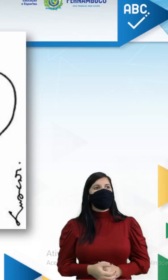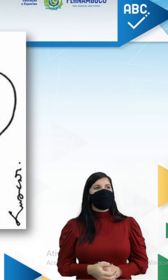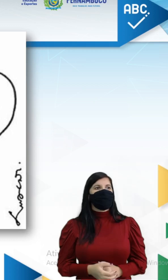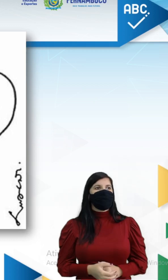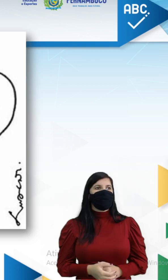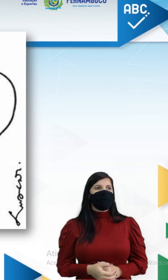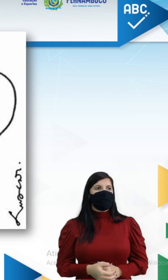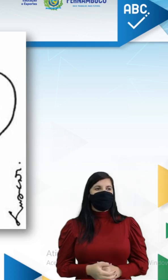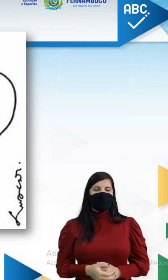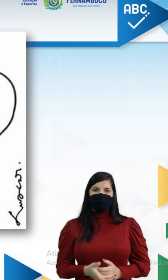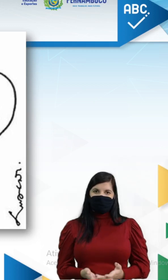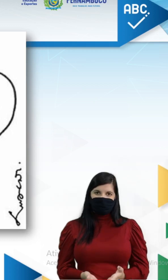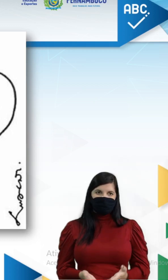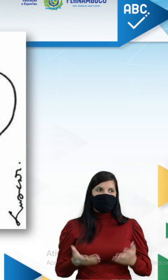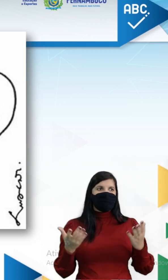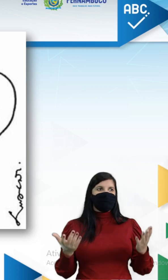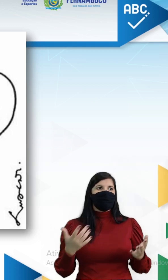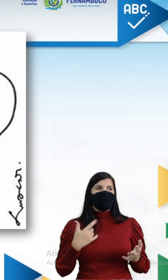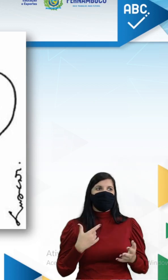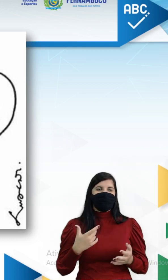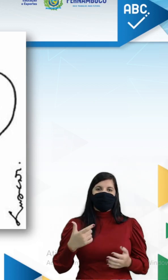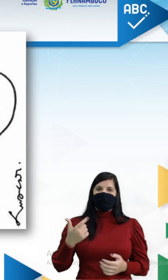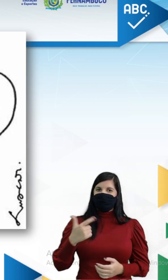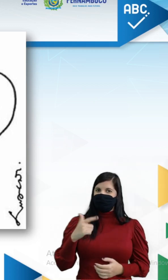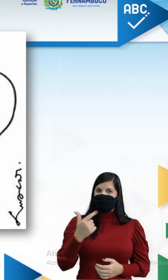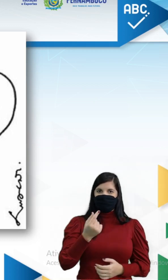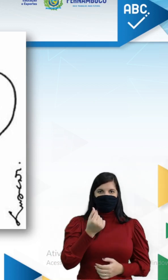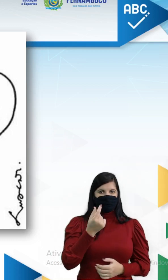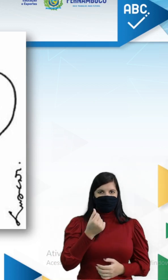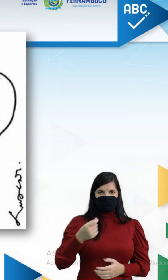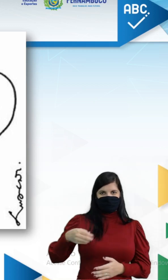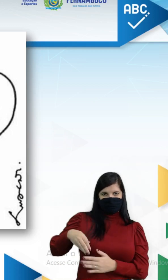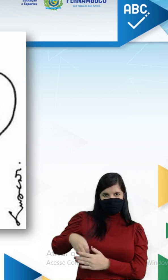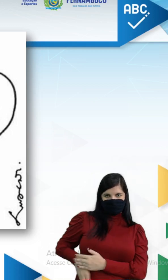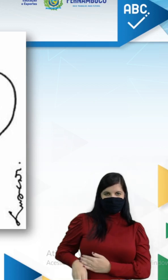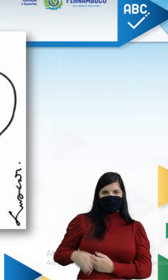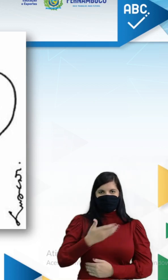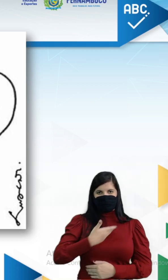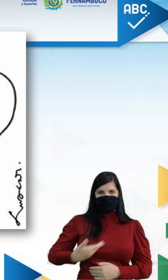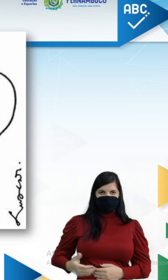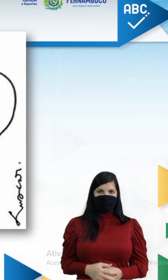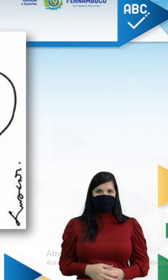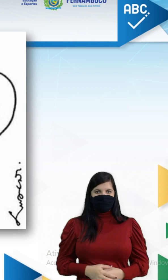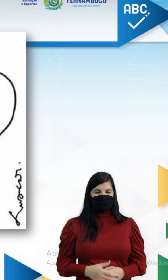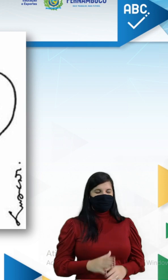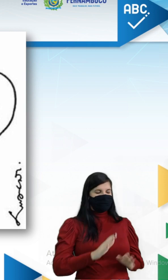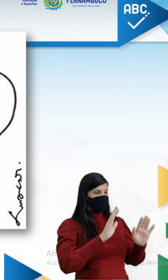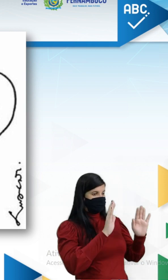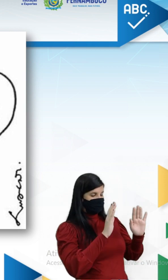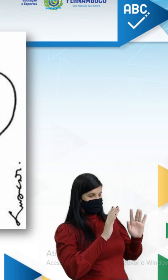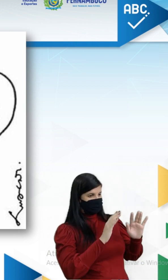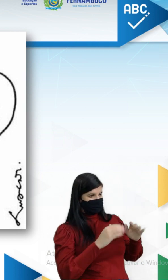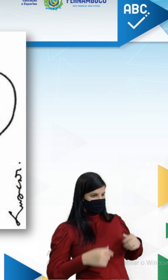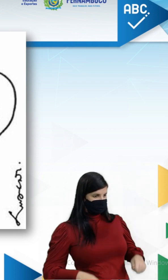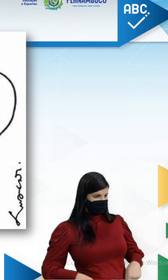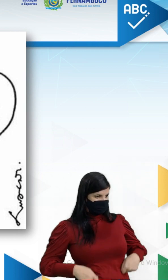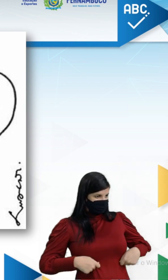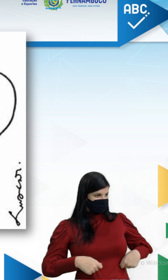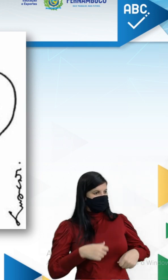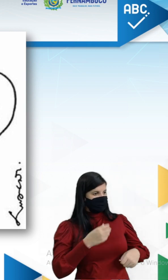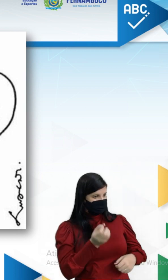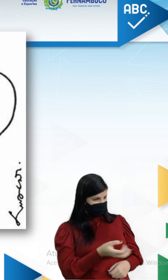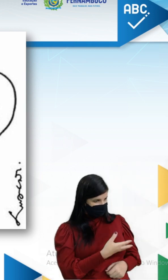só. Neste bolso nunca entrou dinheiro público. Aí um dos eleitores diz, está de calça nova,